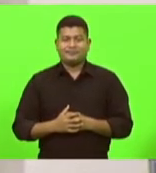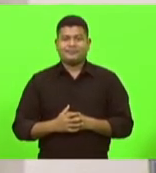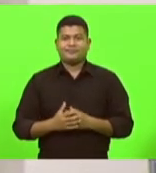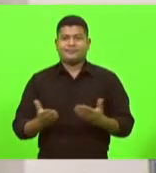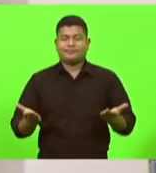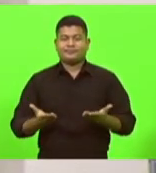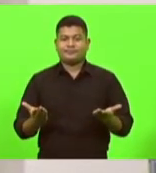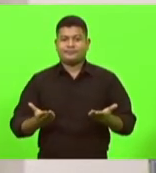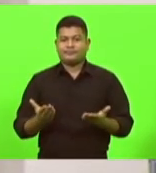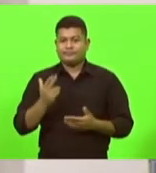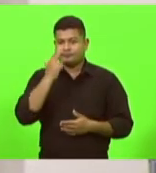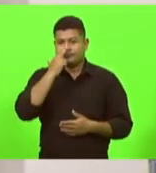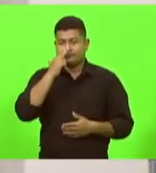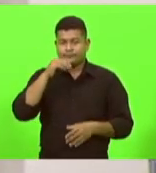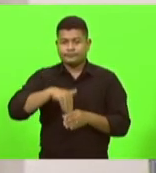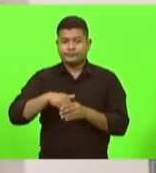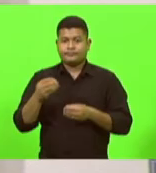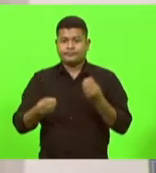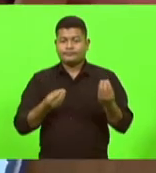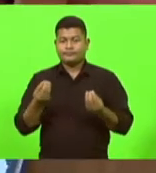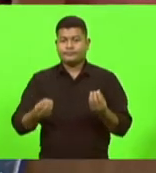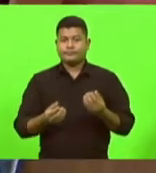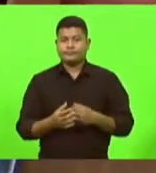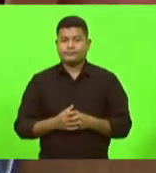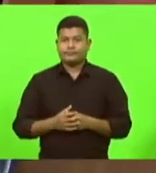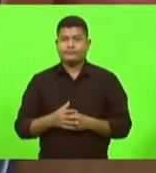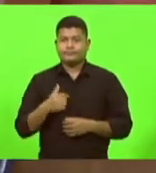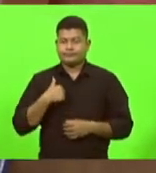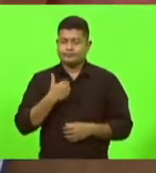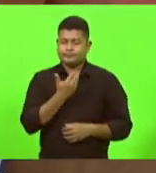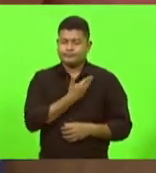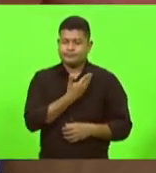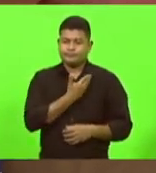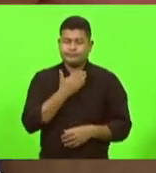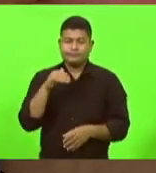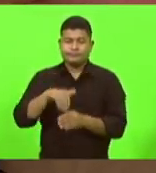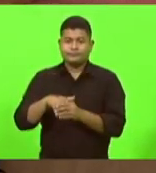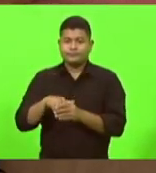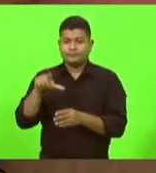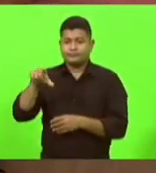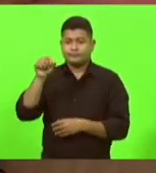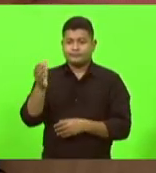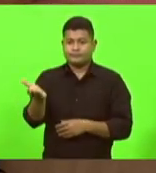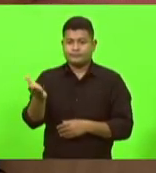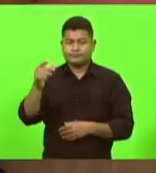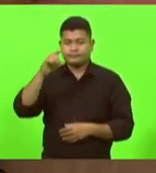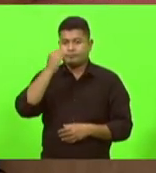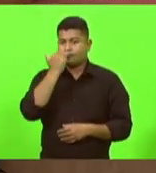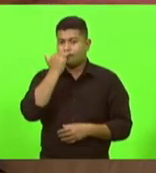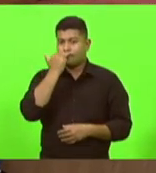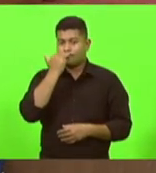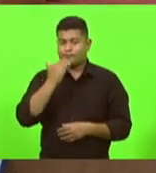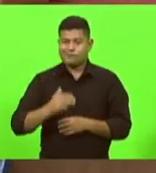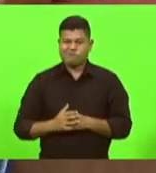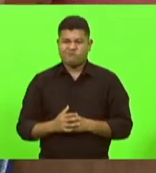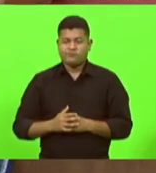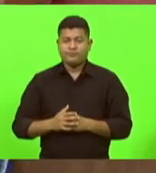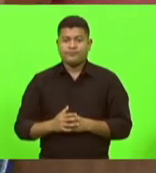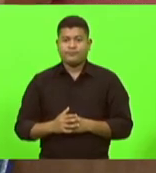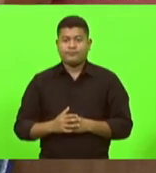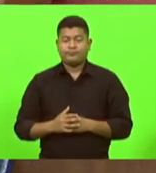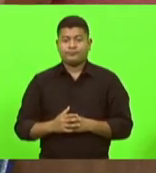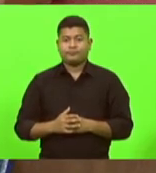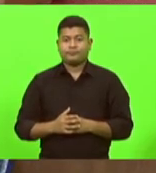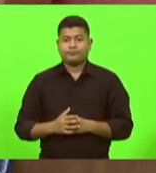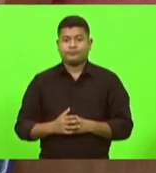Martins? Voto no amigo Moacir Sopelsa. Obrigado, deputado. Como vota o